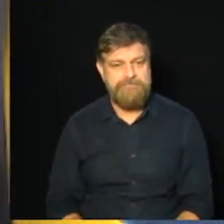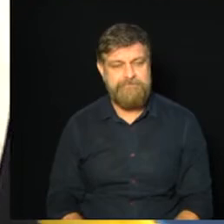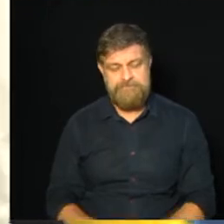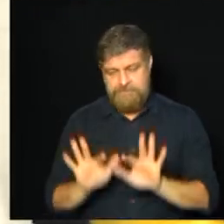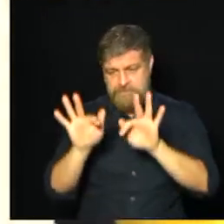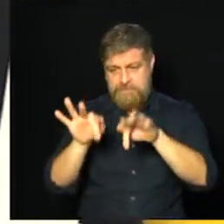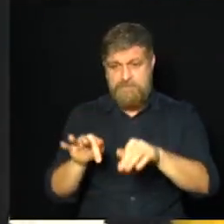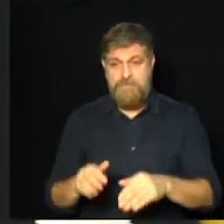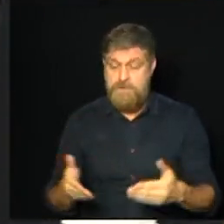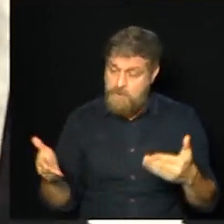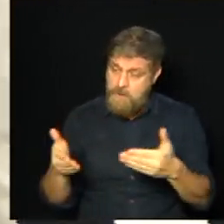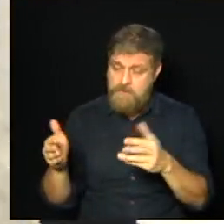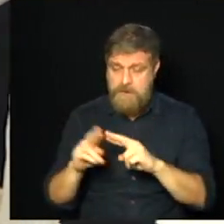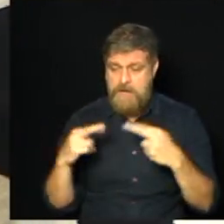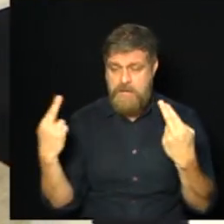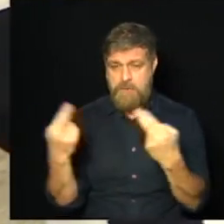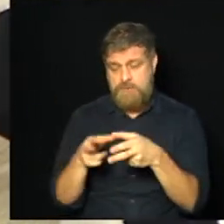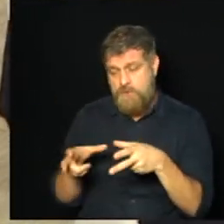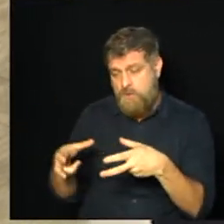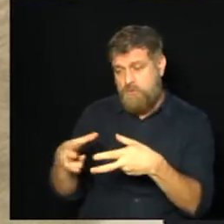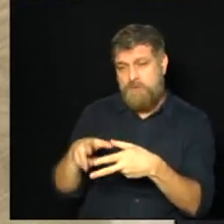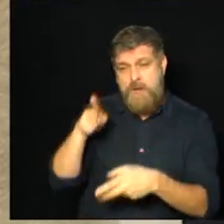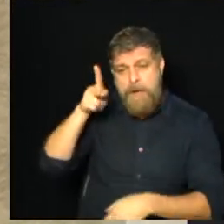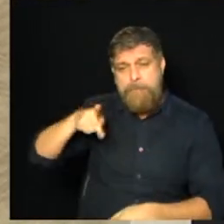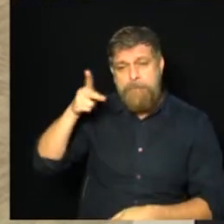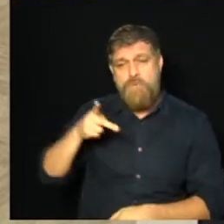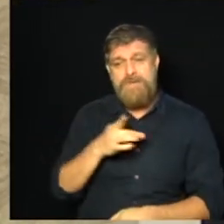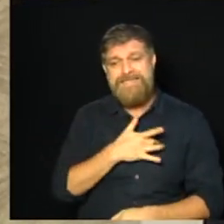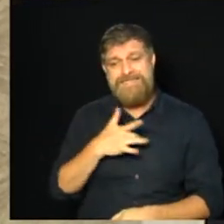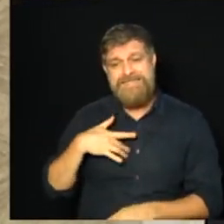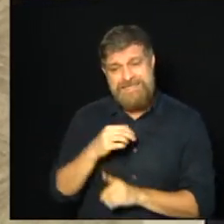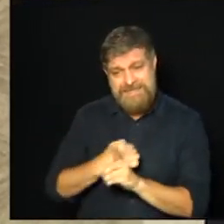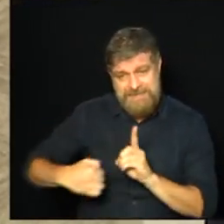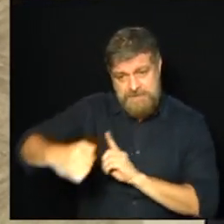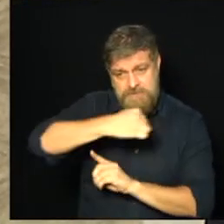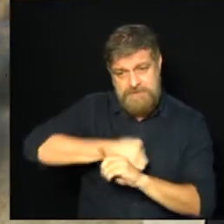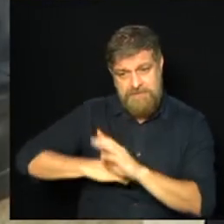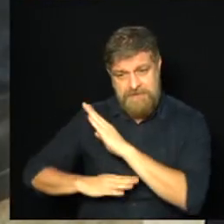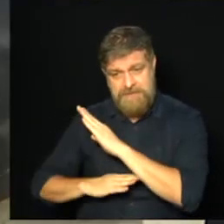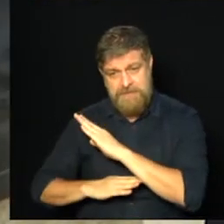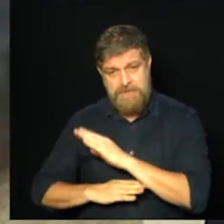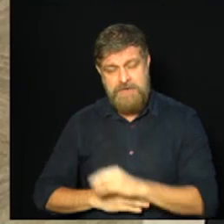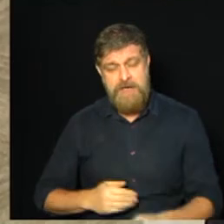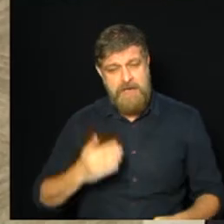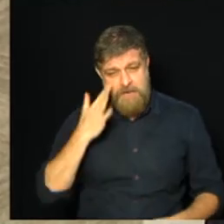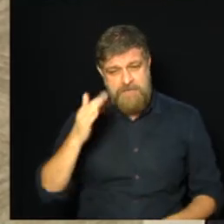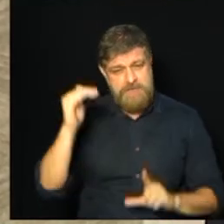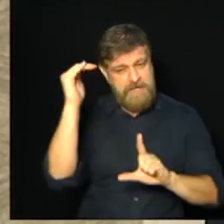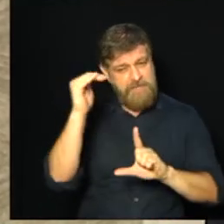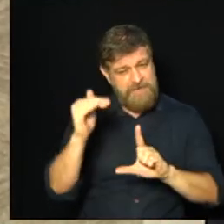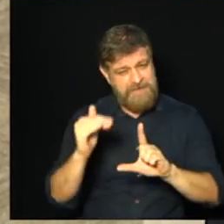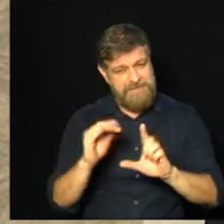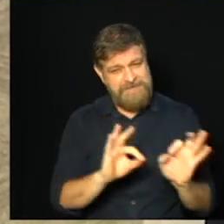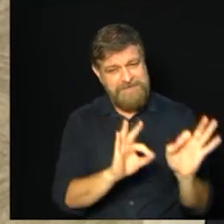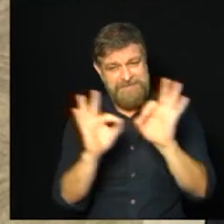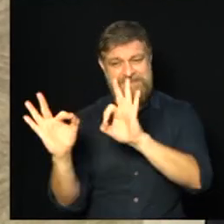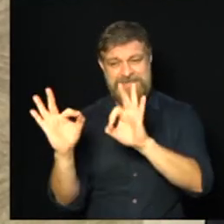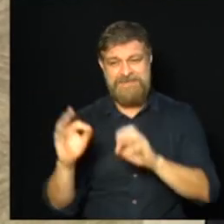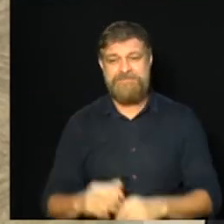Encerrada aqui, então, a reunião da Comissão de Política Social e Saúde da Câmara. Fique com a gente, acompanhe a nossa programação.